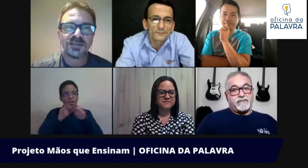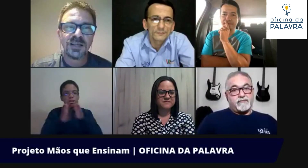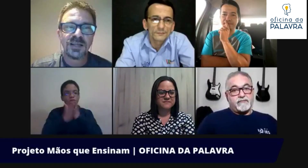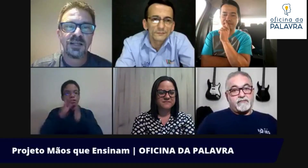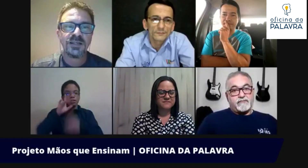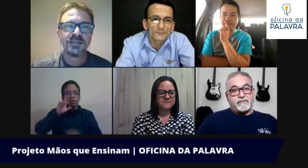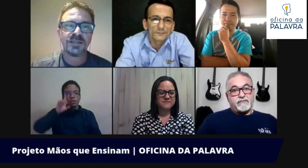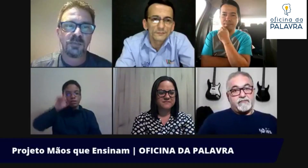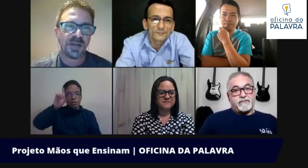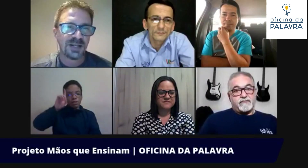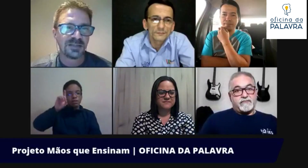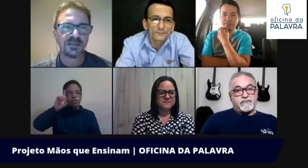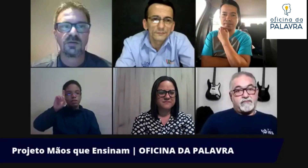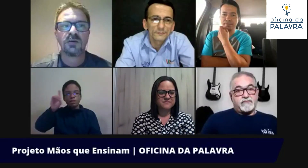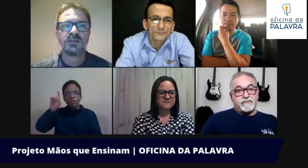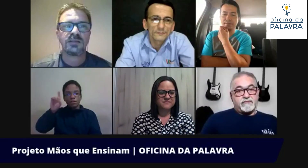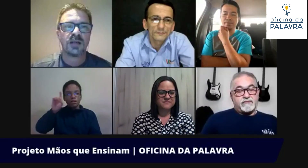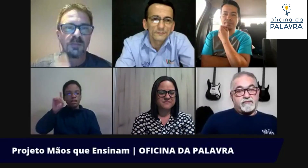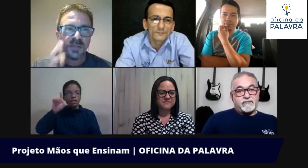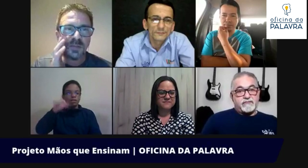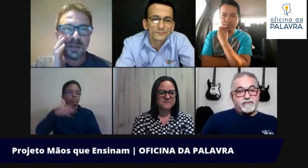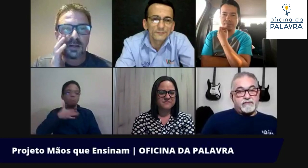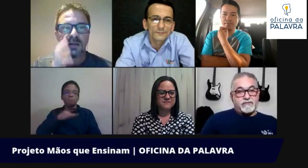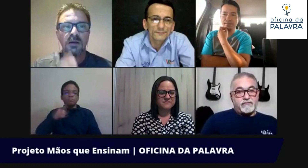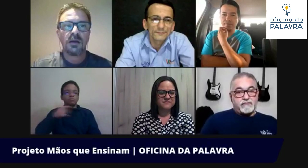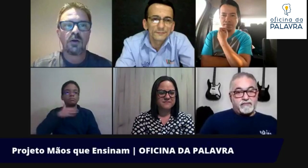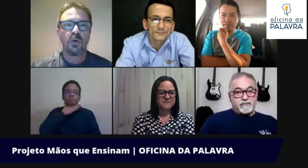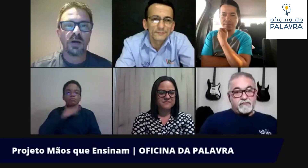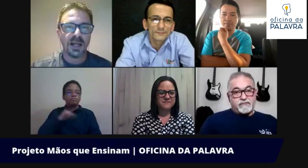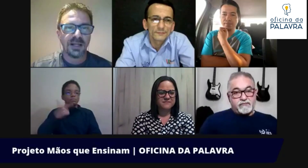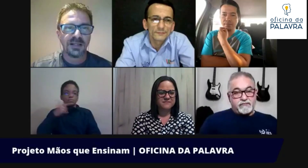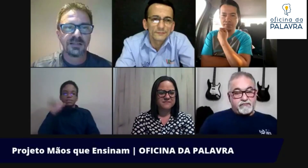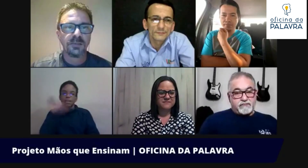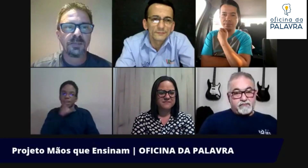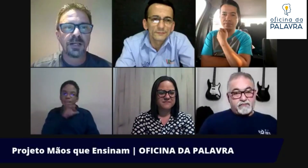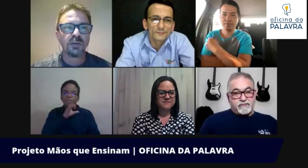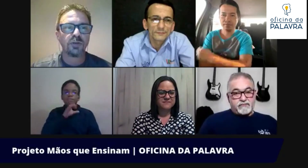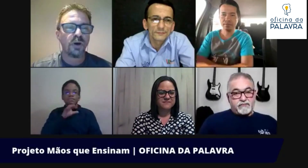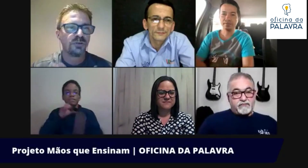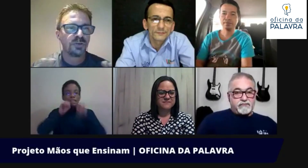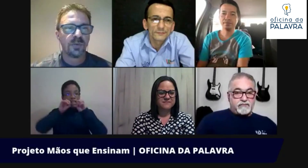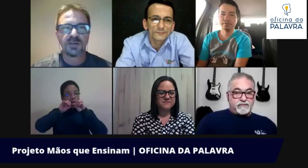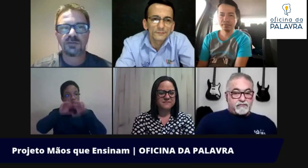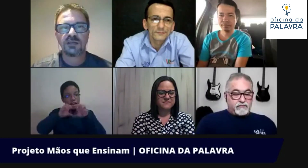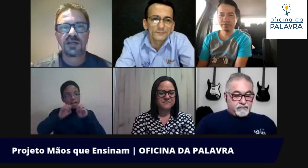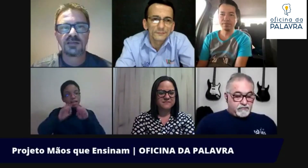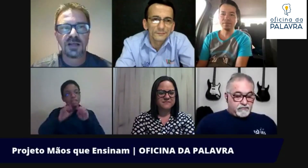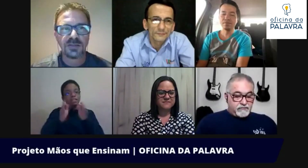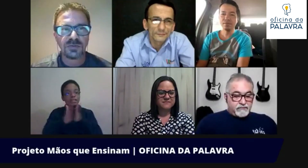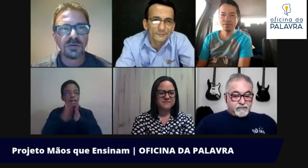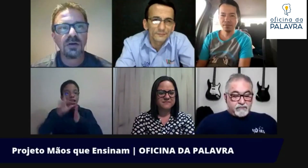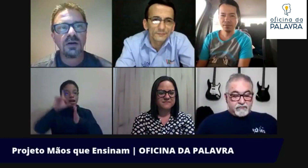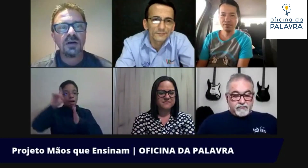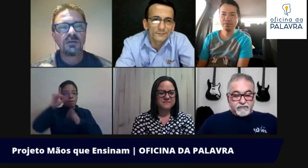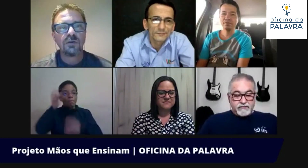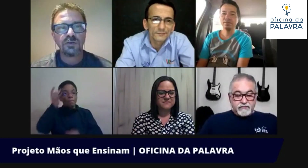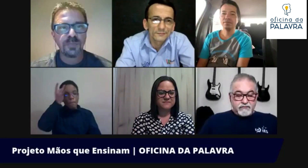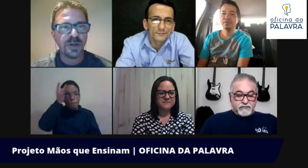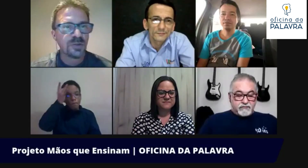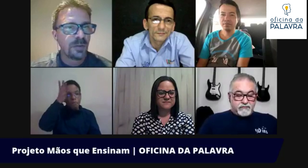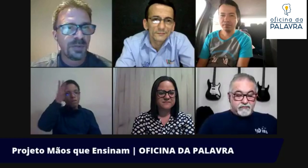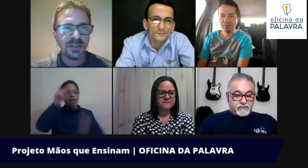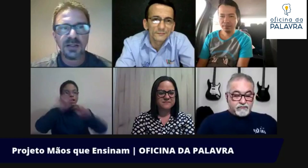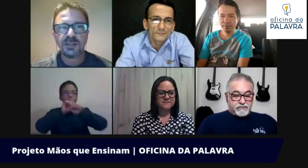né, que é sem crise e sem pressa. Então, é ensinar a Bíblia com clareza, para que todos possam ter acesso,